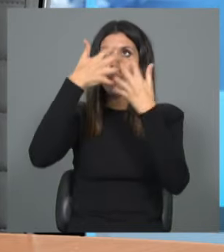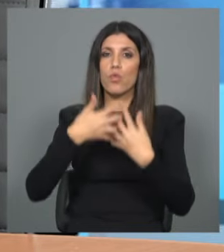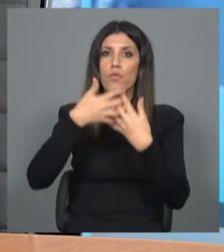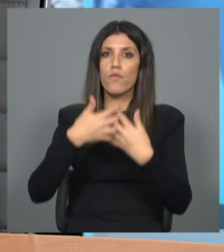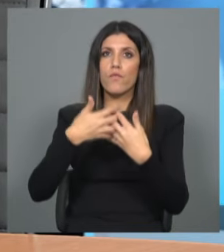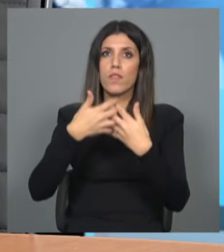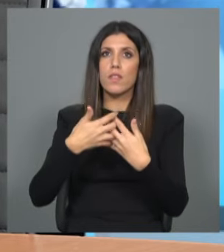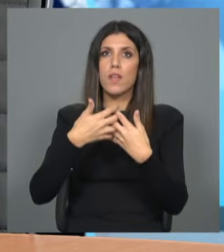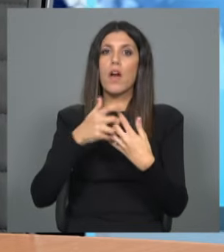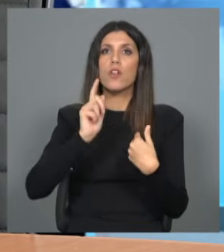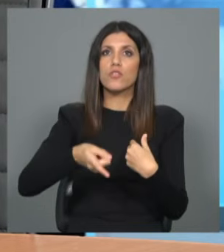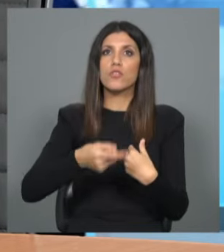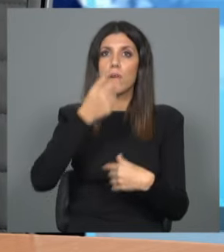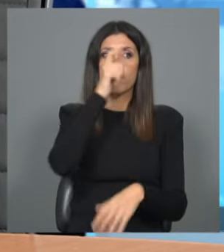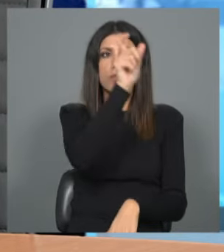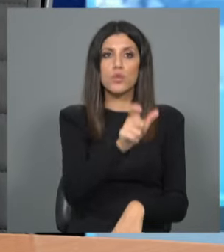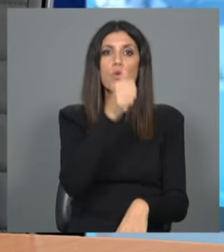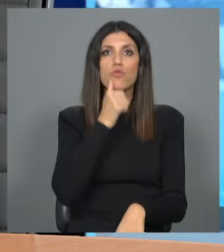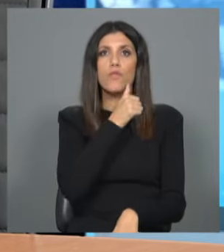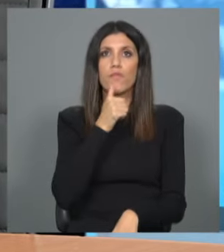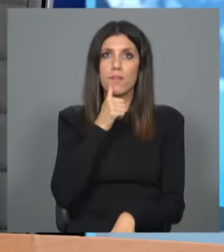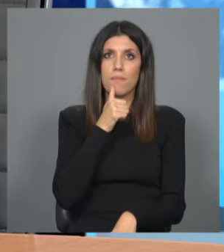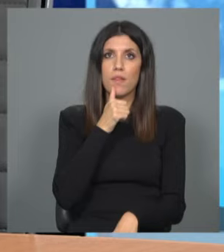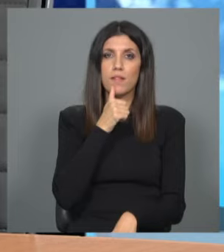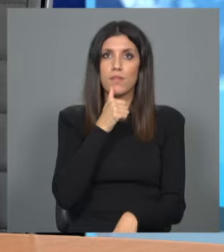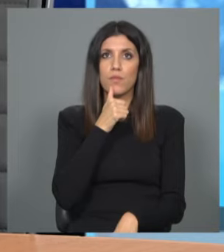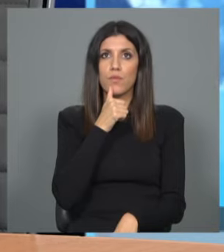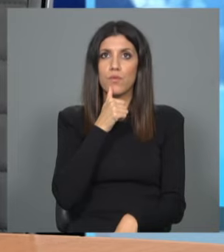dos paliativistas temos uma pessoa em sofrimento intenso que não vai ter